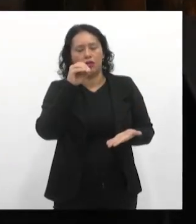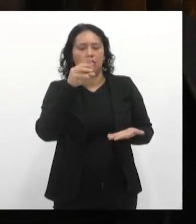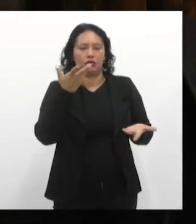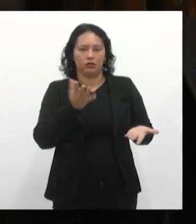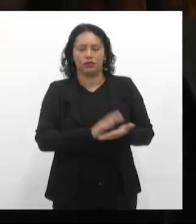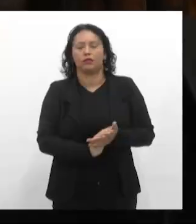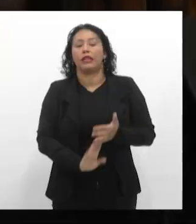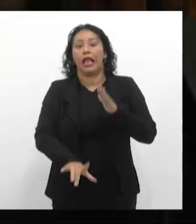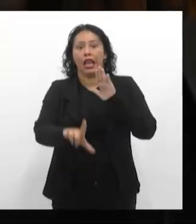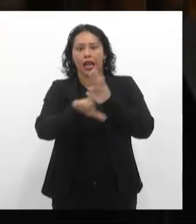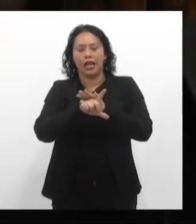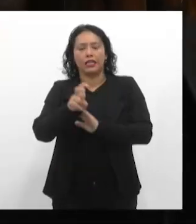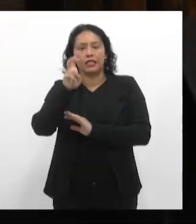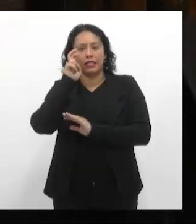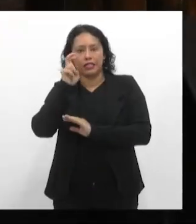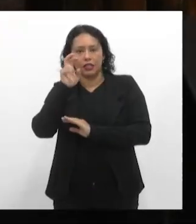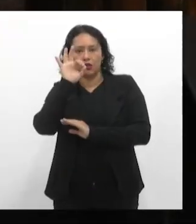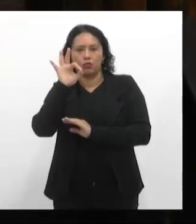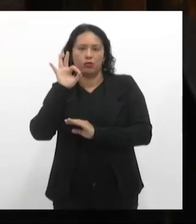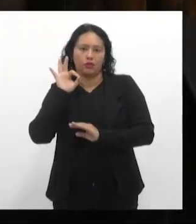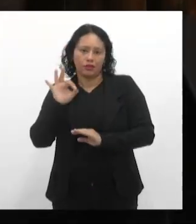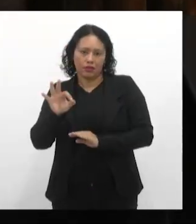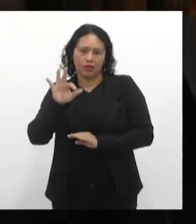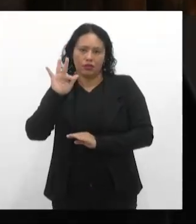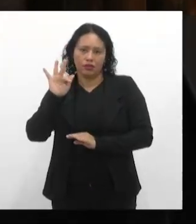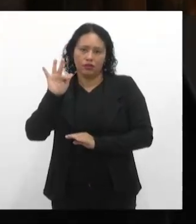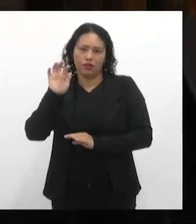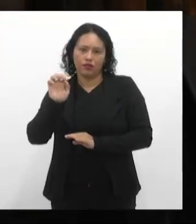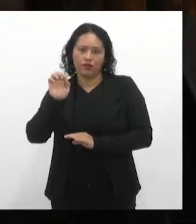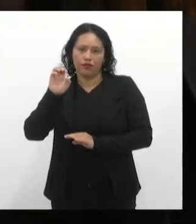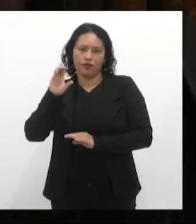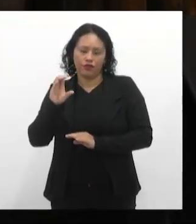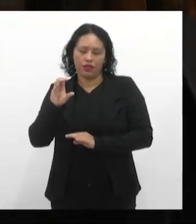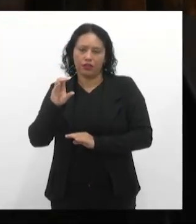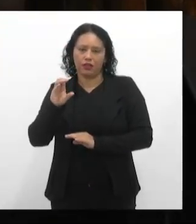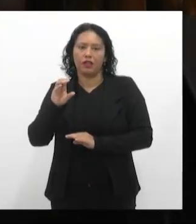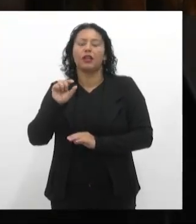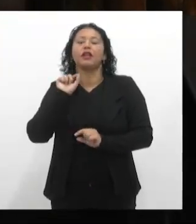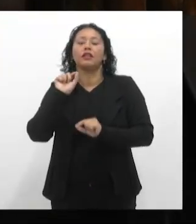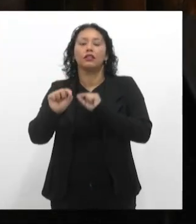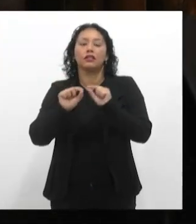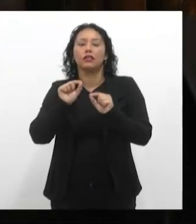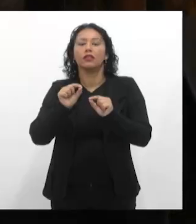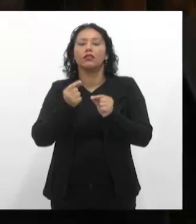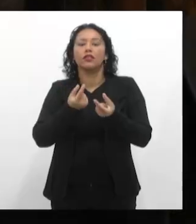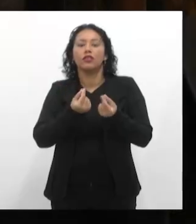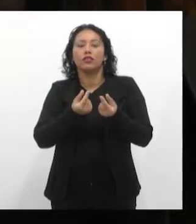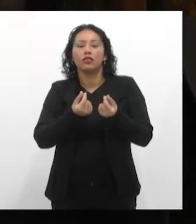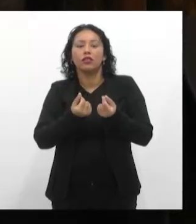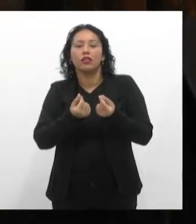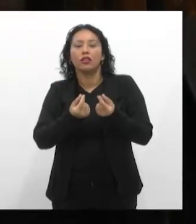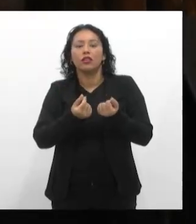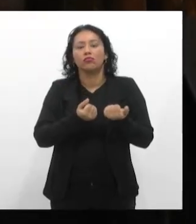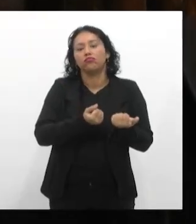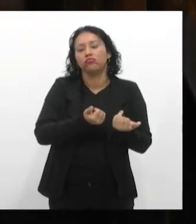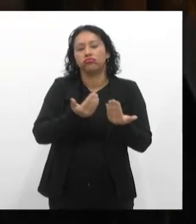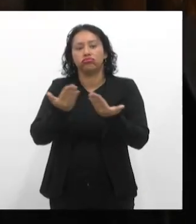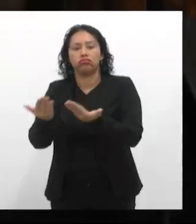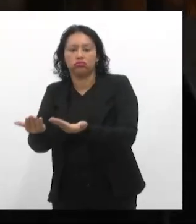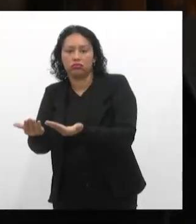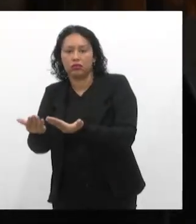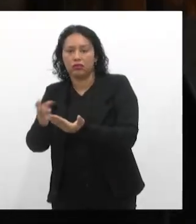do FECP deveria ser direcionado exatamente para o Fundo Estadual de Habitação de Interesse